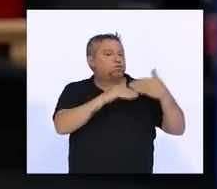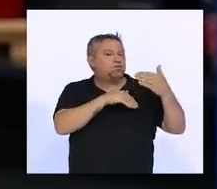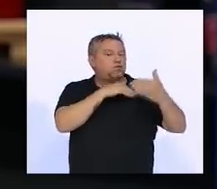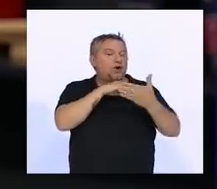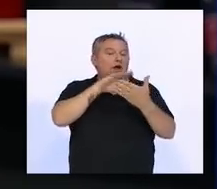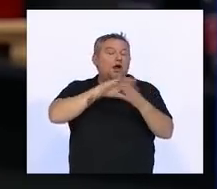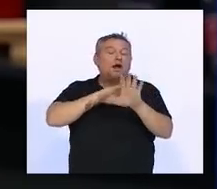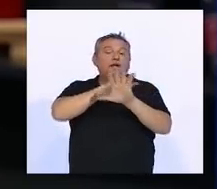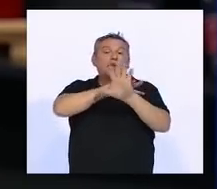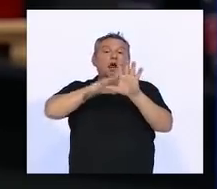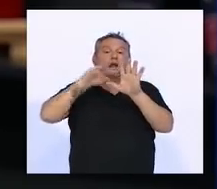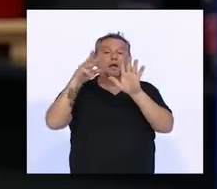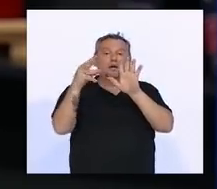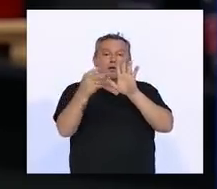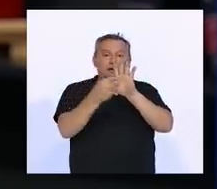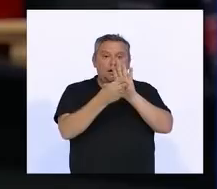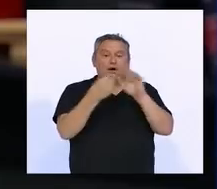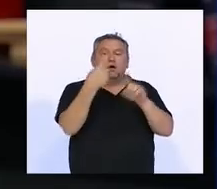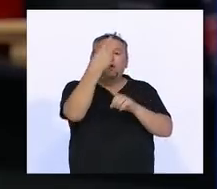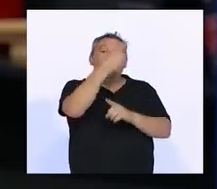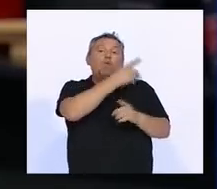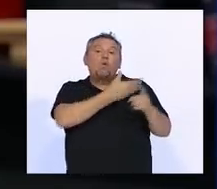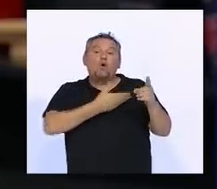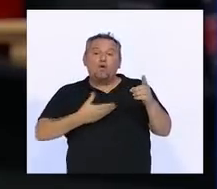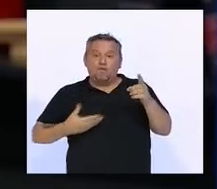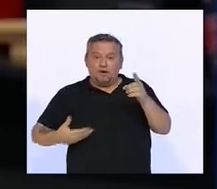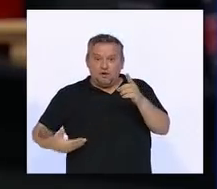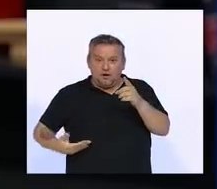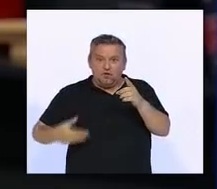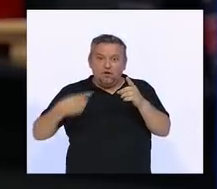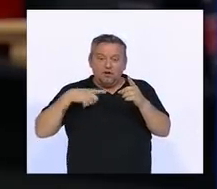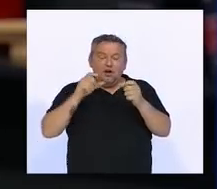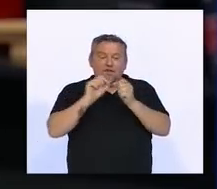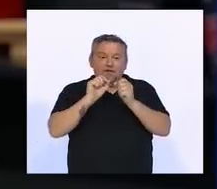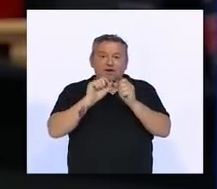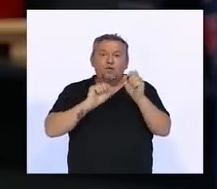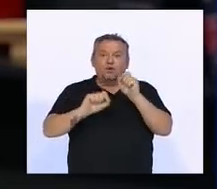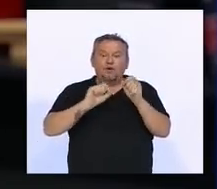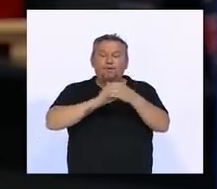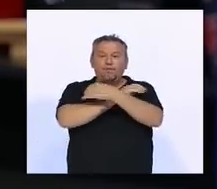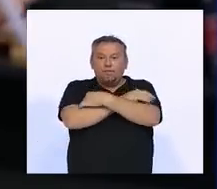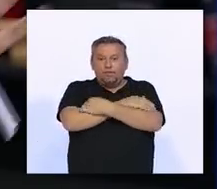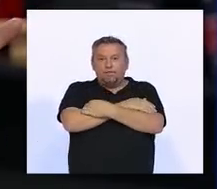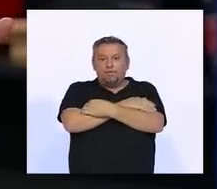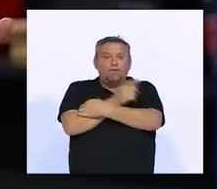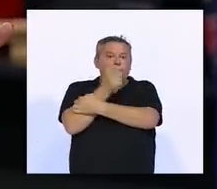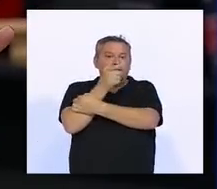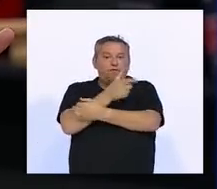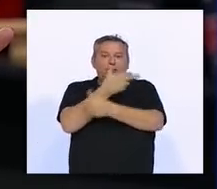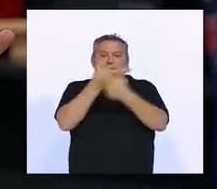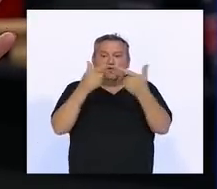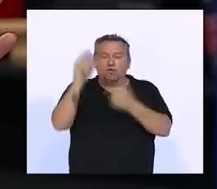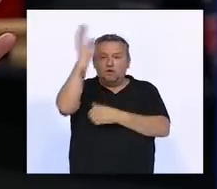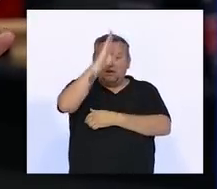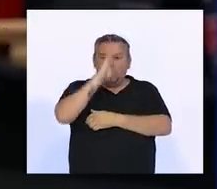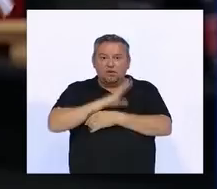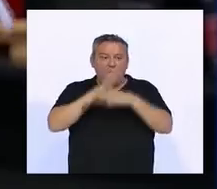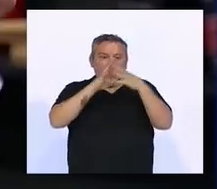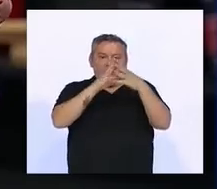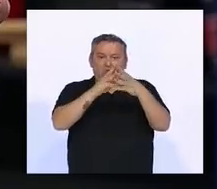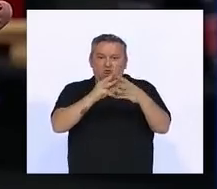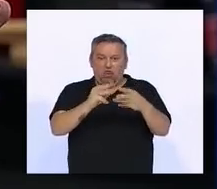tese de que um governante, um estadista, tem que ficar de braços cruzados e vendo as questões nacionais se